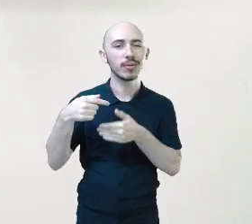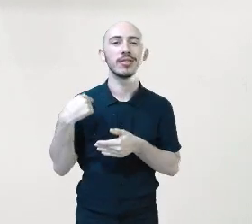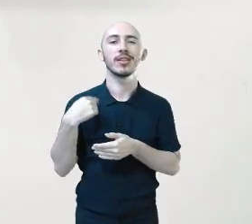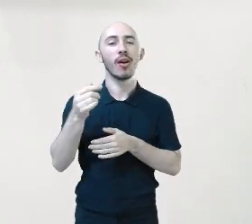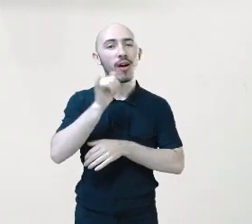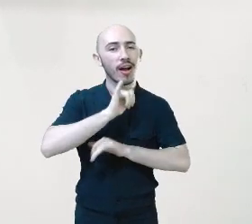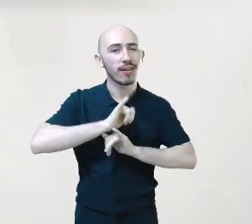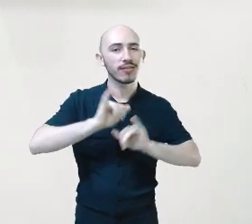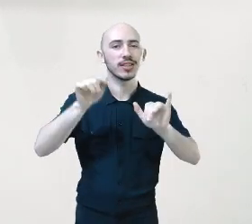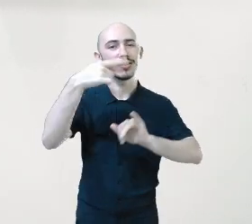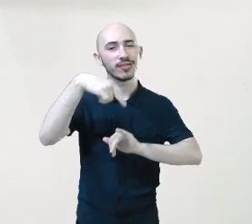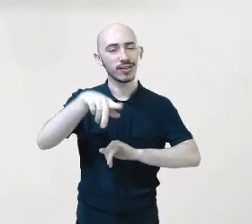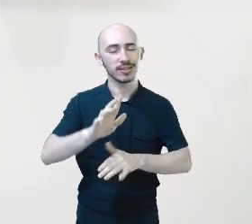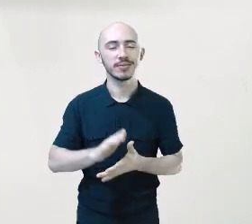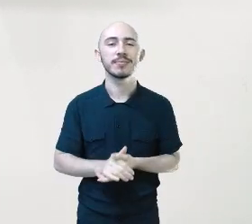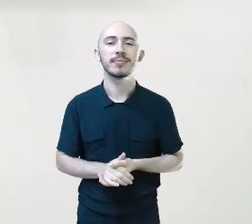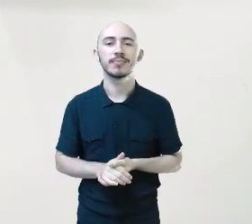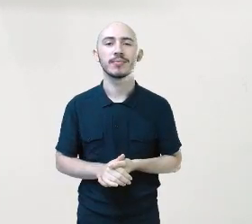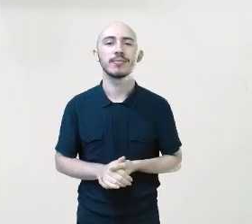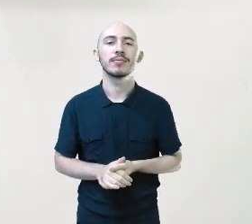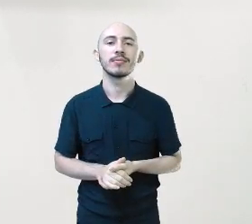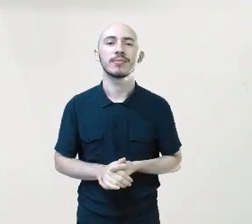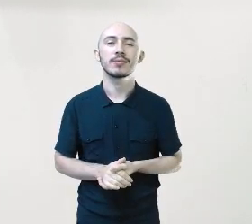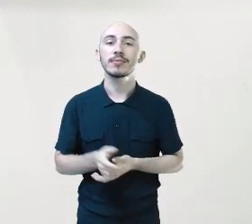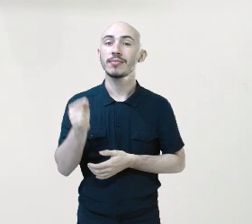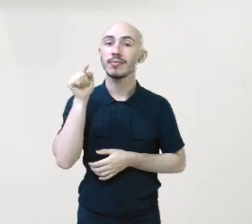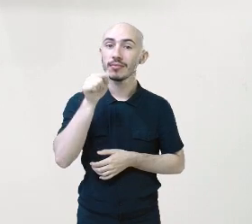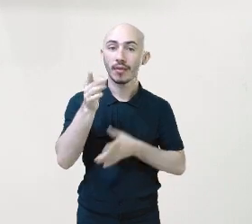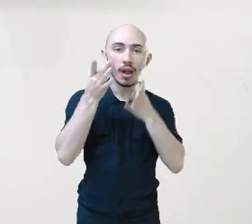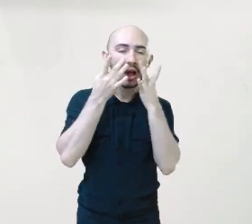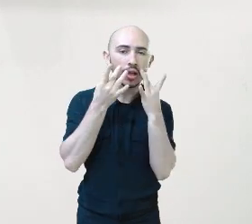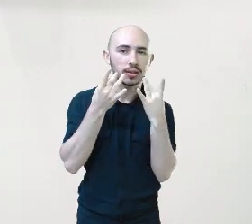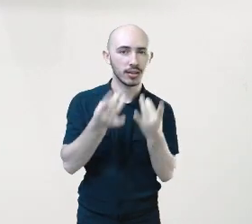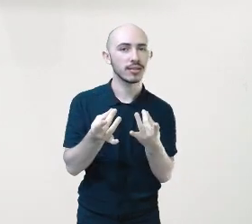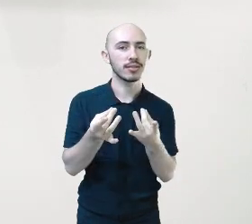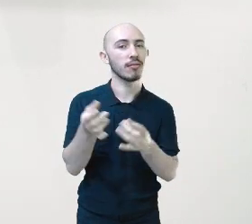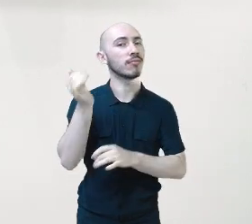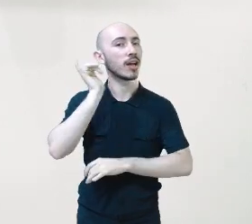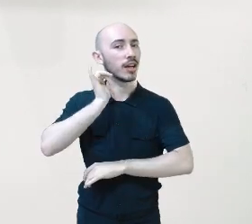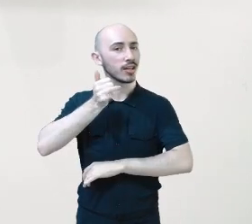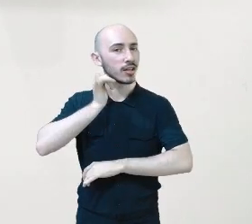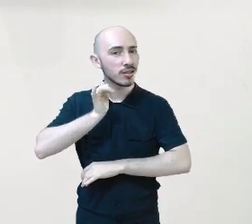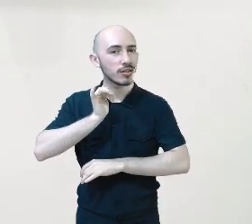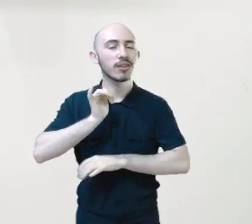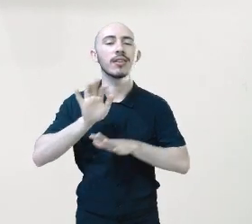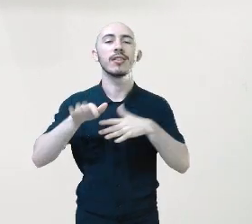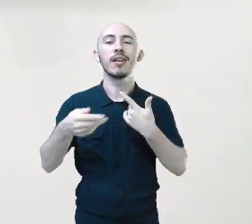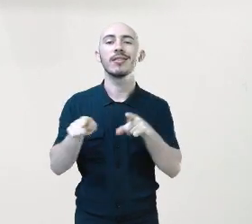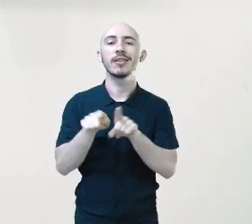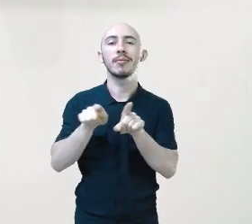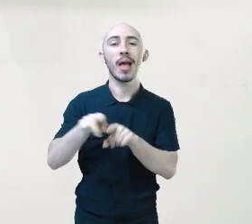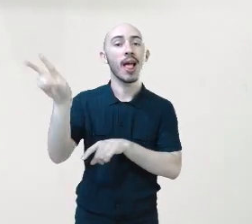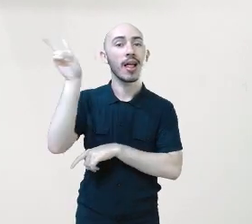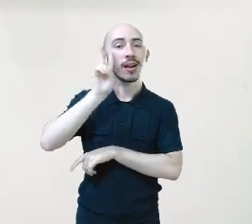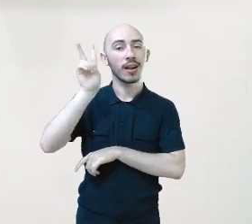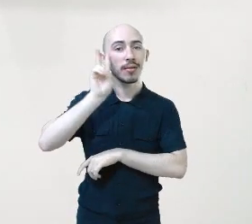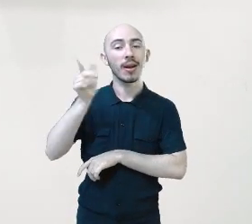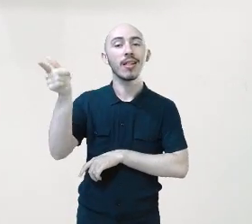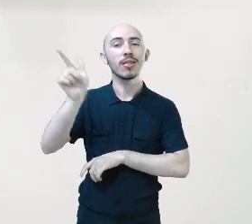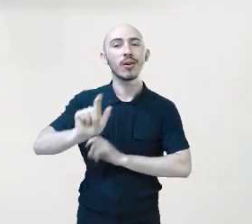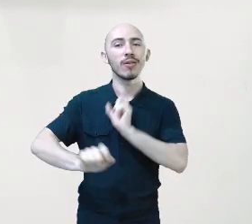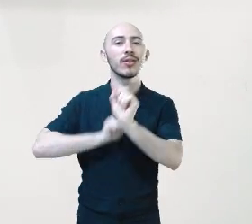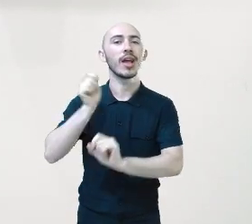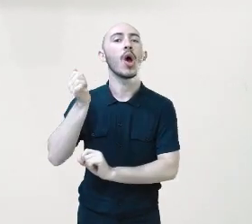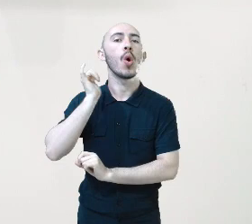quem é, no finalzinho. Vocês irão prestar atenção nessa história e relembrar este